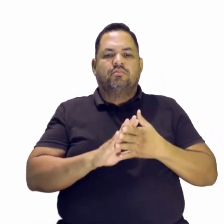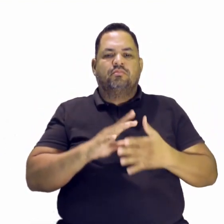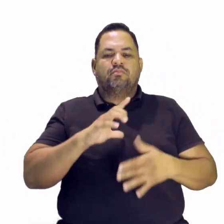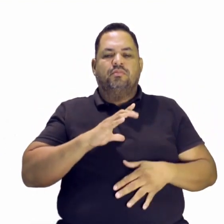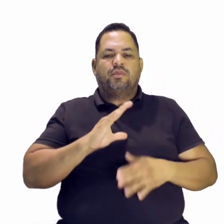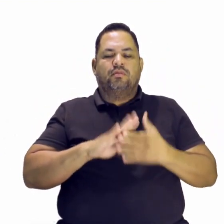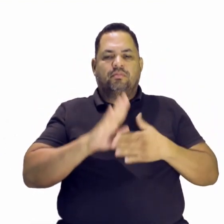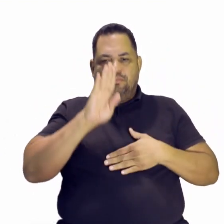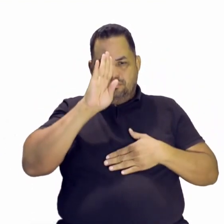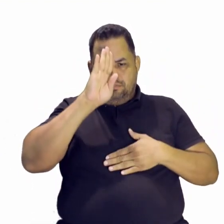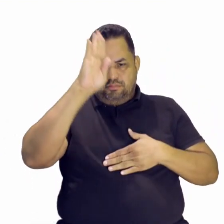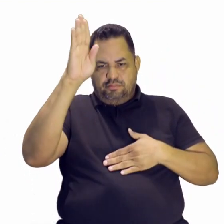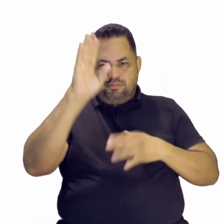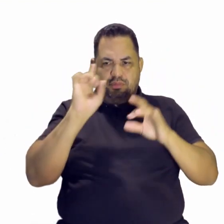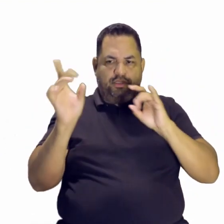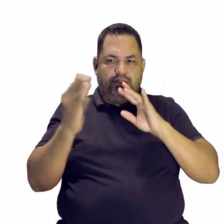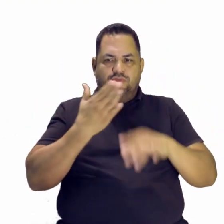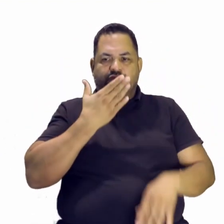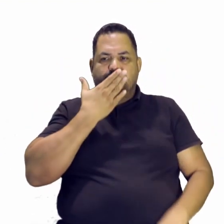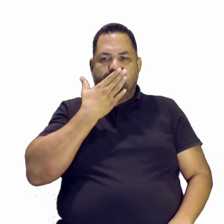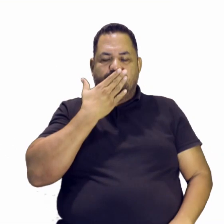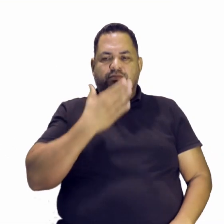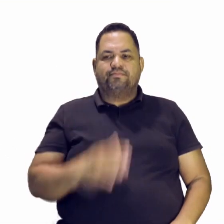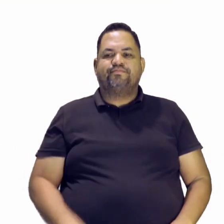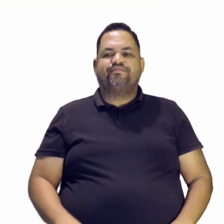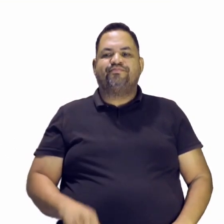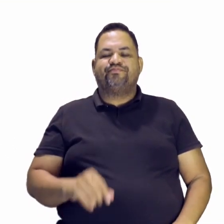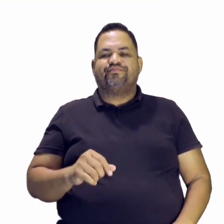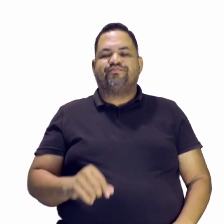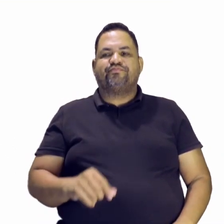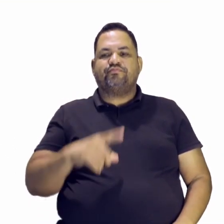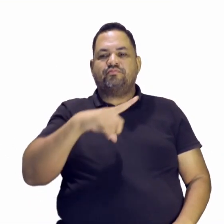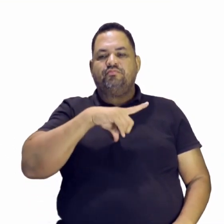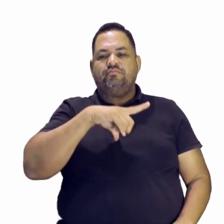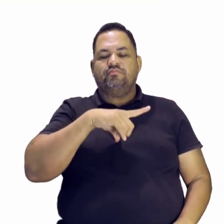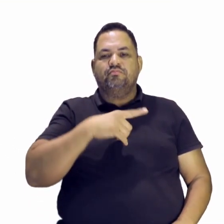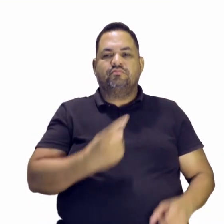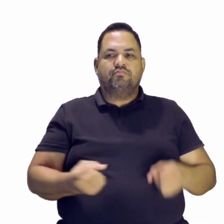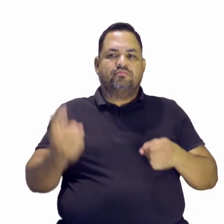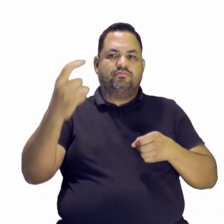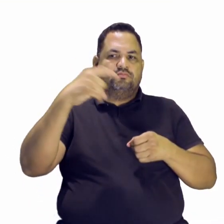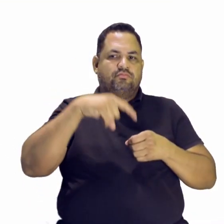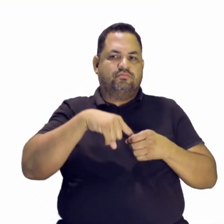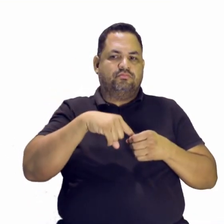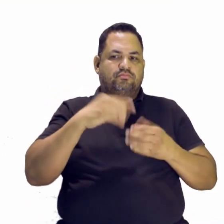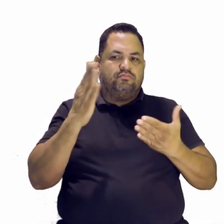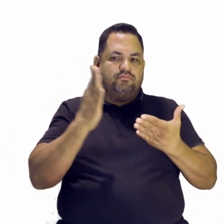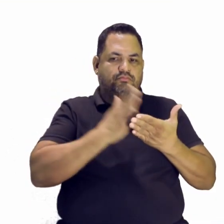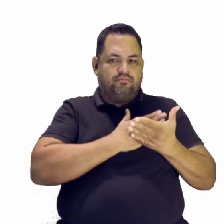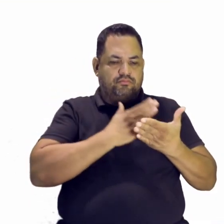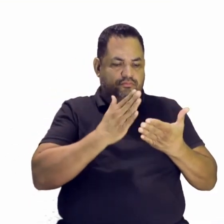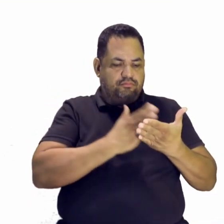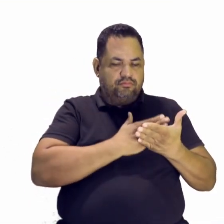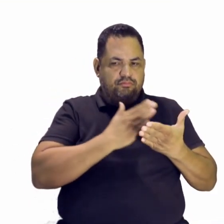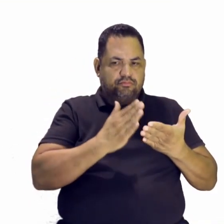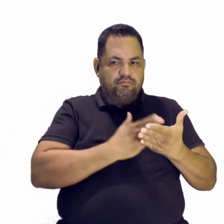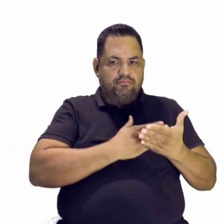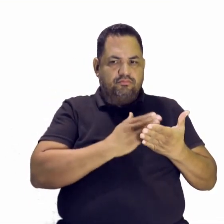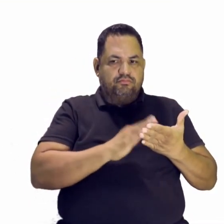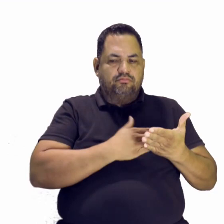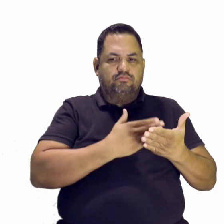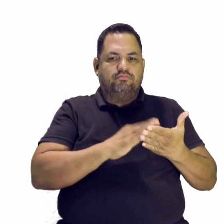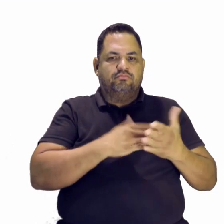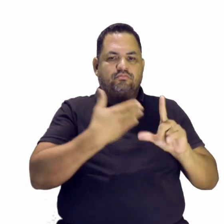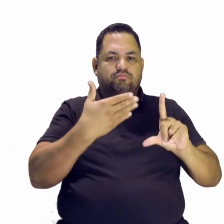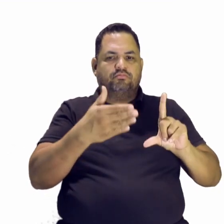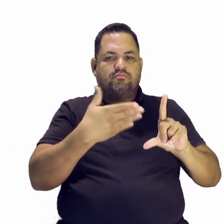predominantemente cada tipo, tá? Então, tu vai voltar lá no material dessa aula,